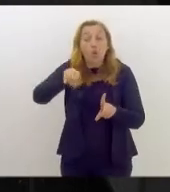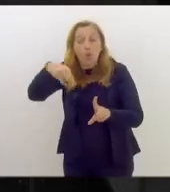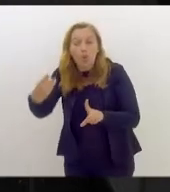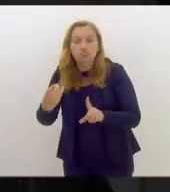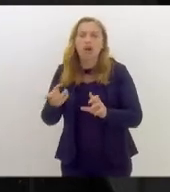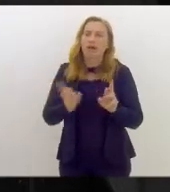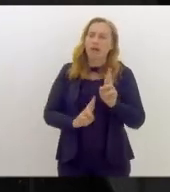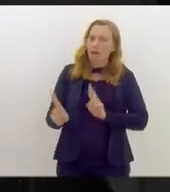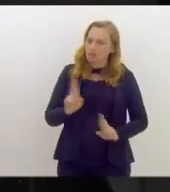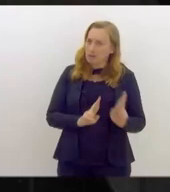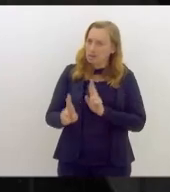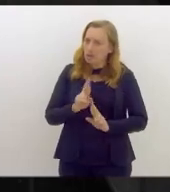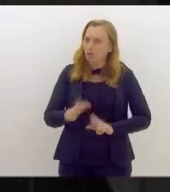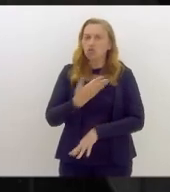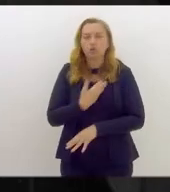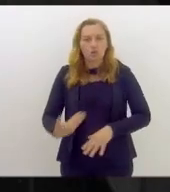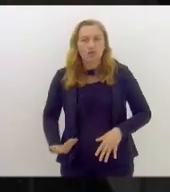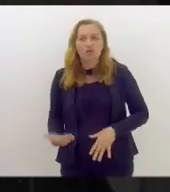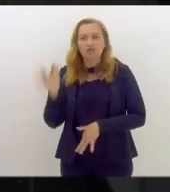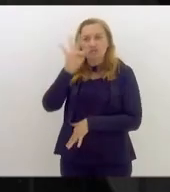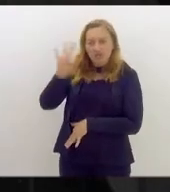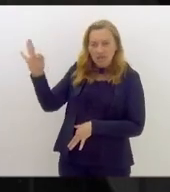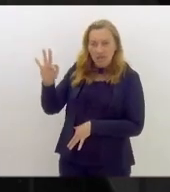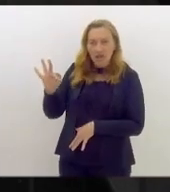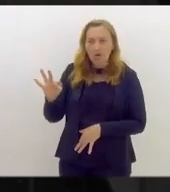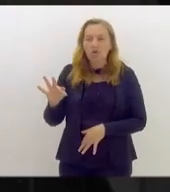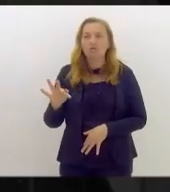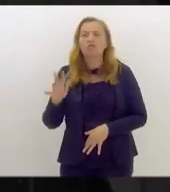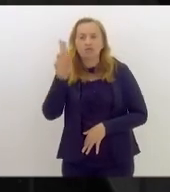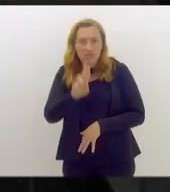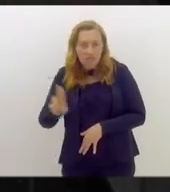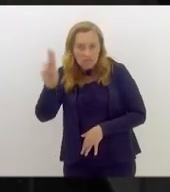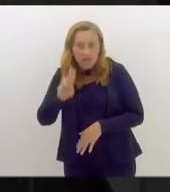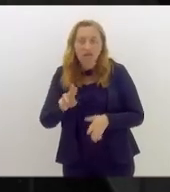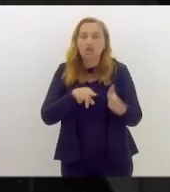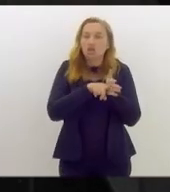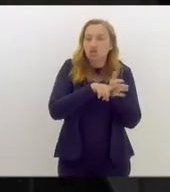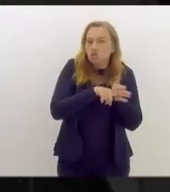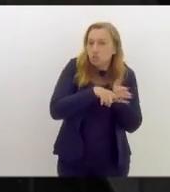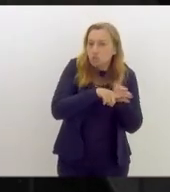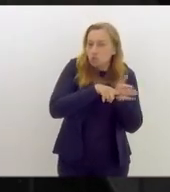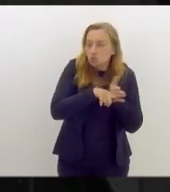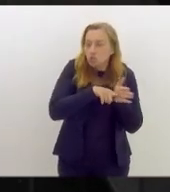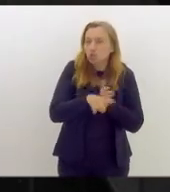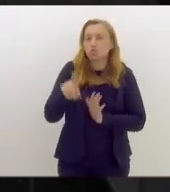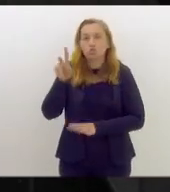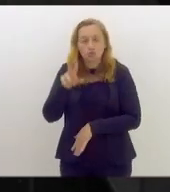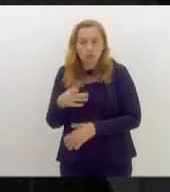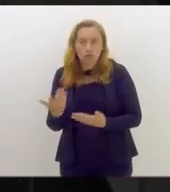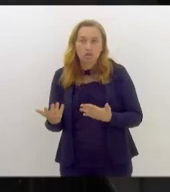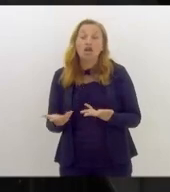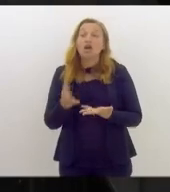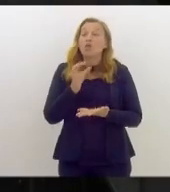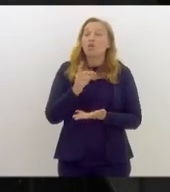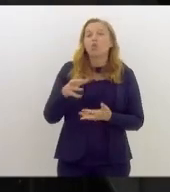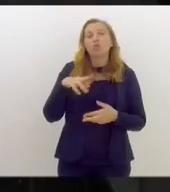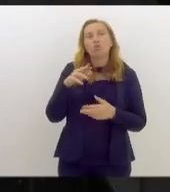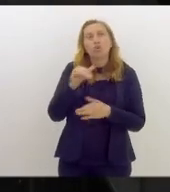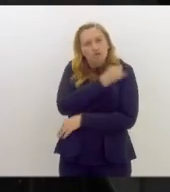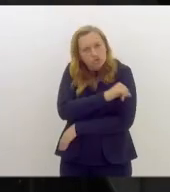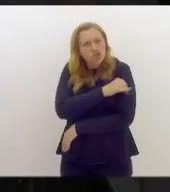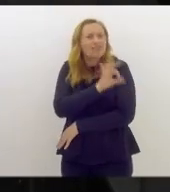relação do governo federal com as Universidade com os institutos de pesquisa com os institutos federais aqui o Rio de Janeiro certamente foi